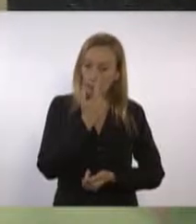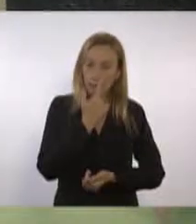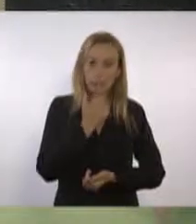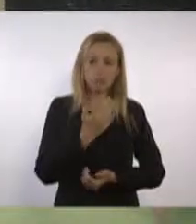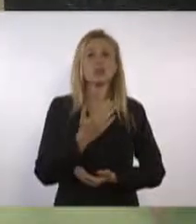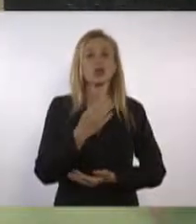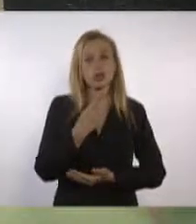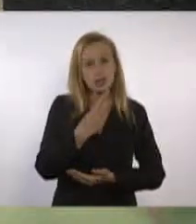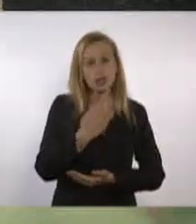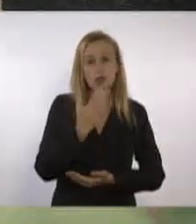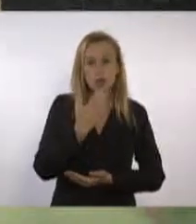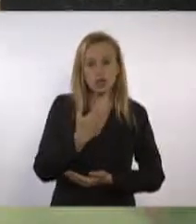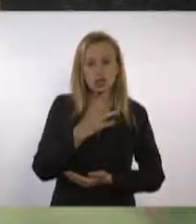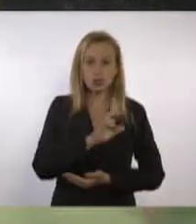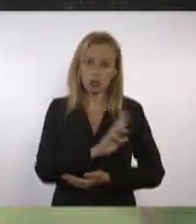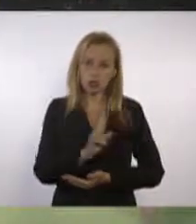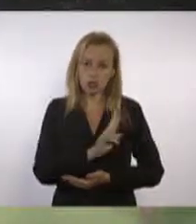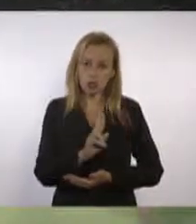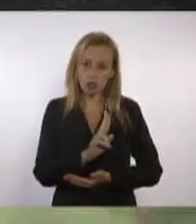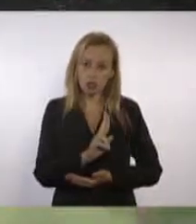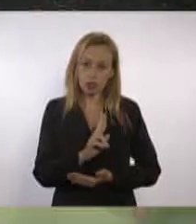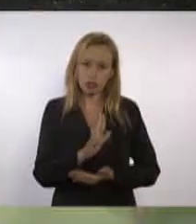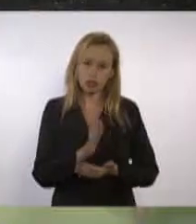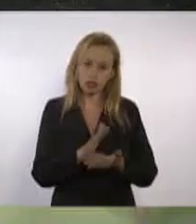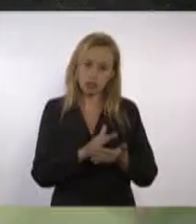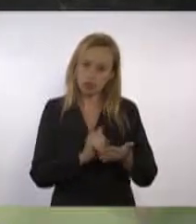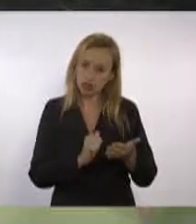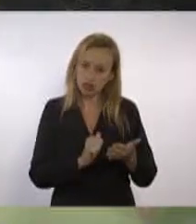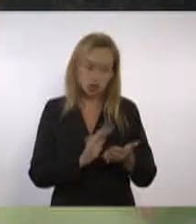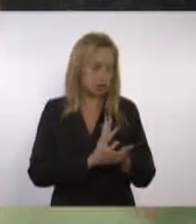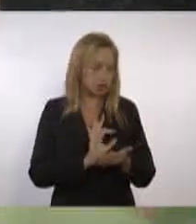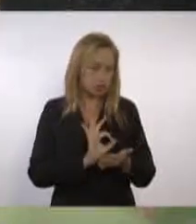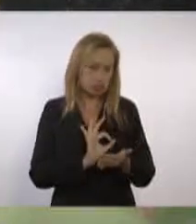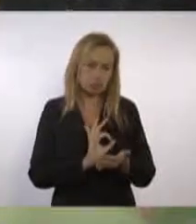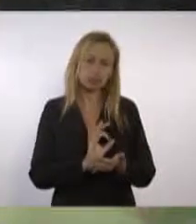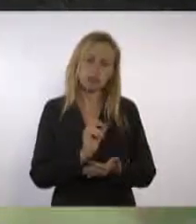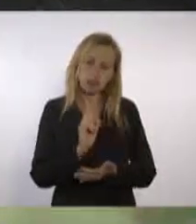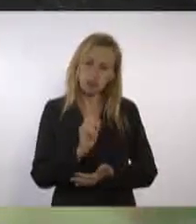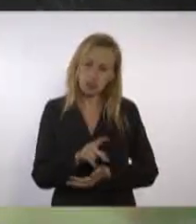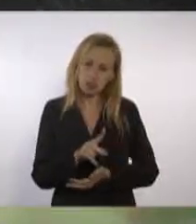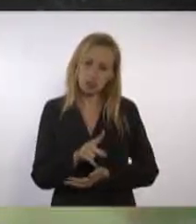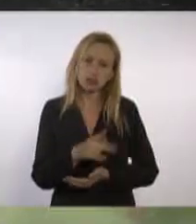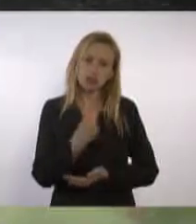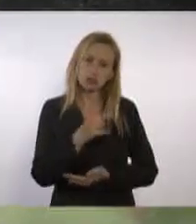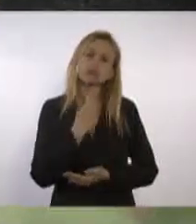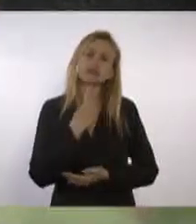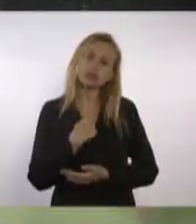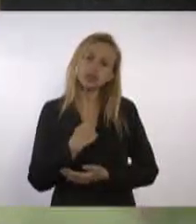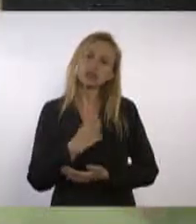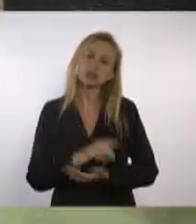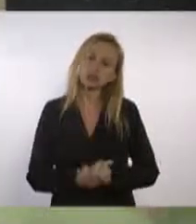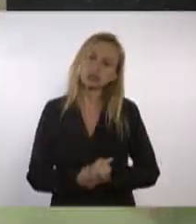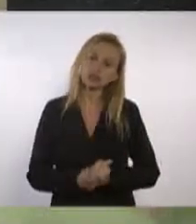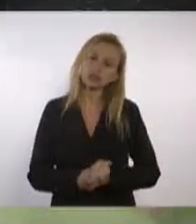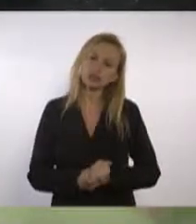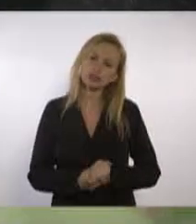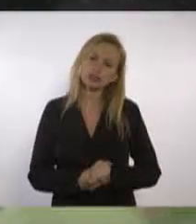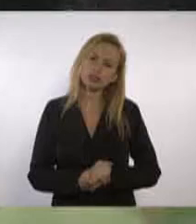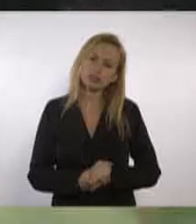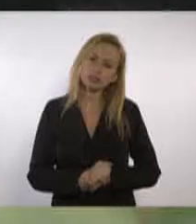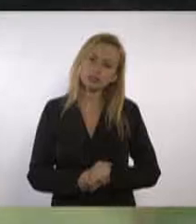solicitação do seu nome não constar está já previamente acatada, porque os seus desejos pessoais têm que